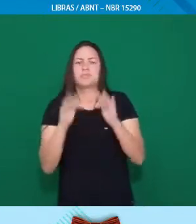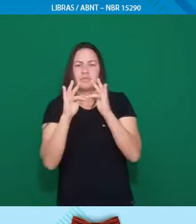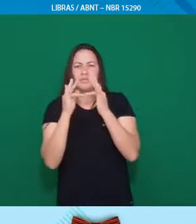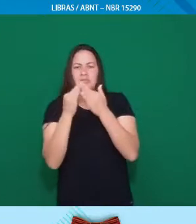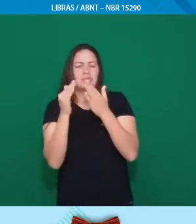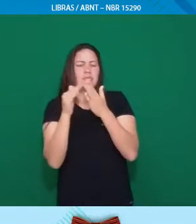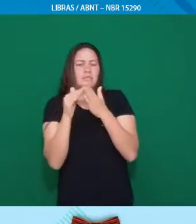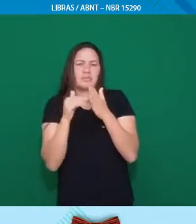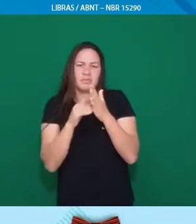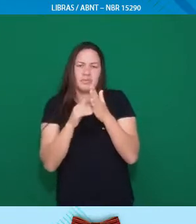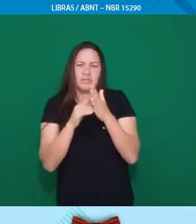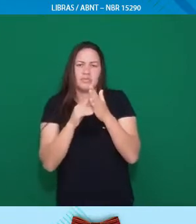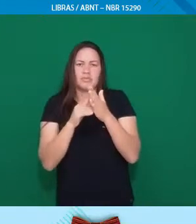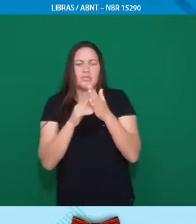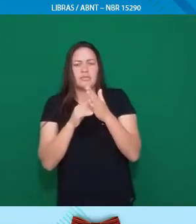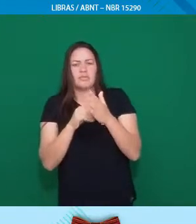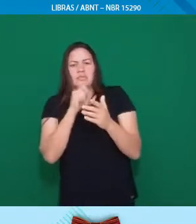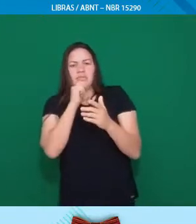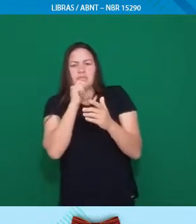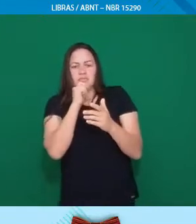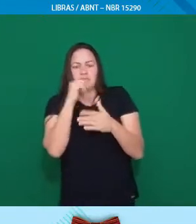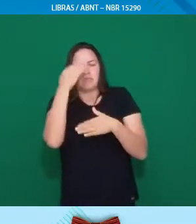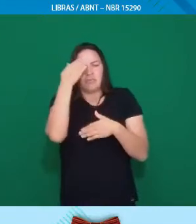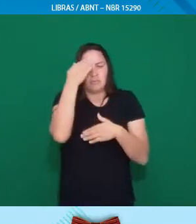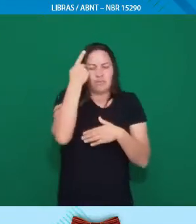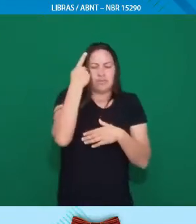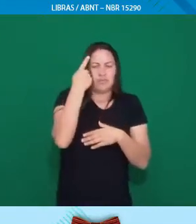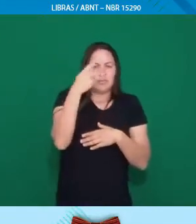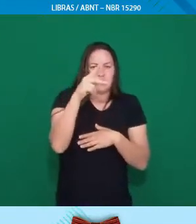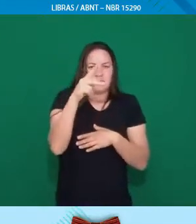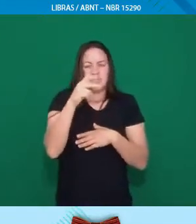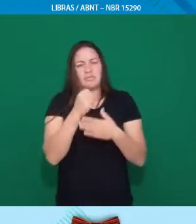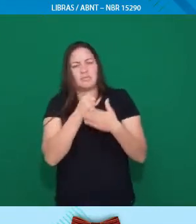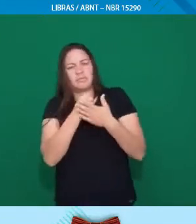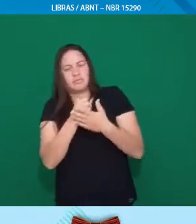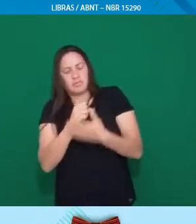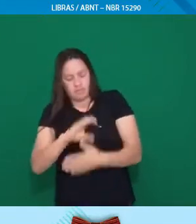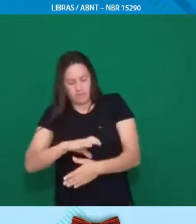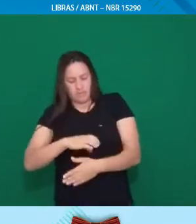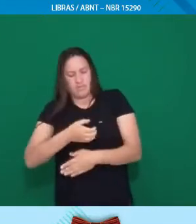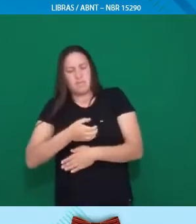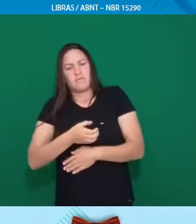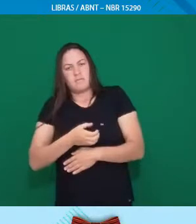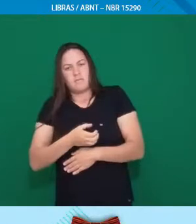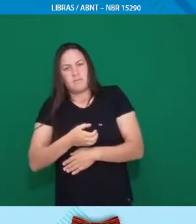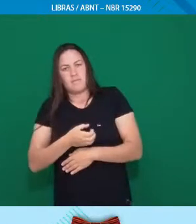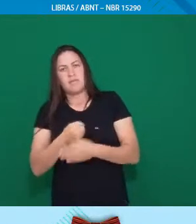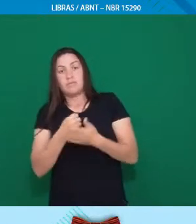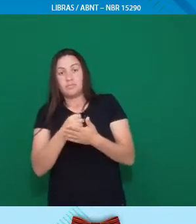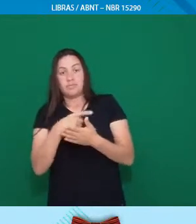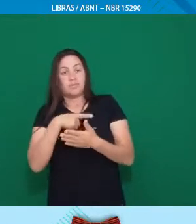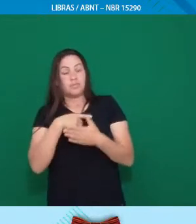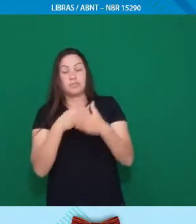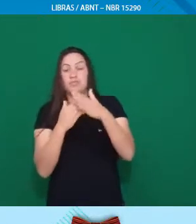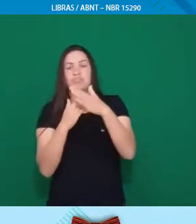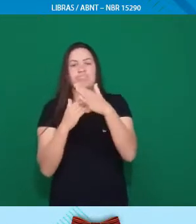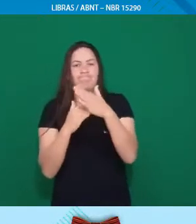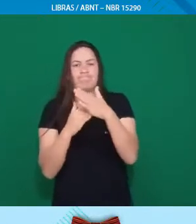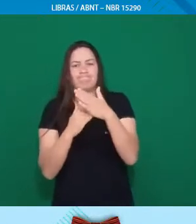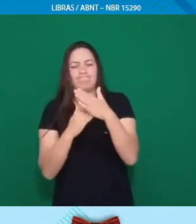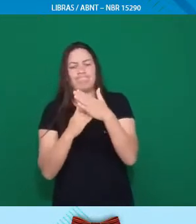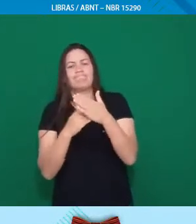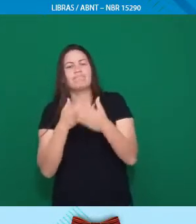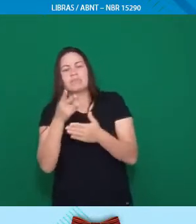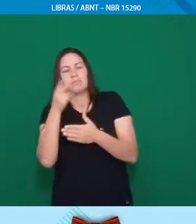a família inteira até hoje a agradece o show em razão da sua atitude é que e eu tinha no